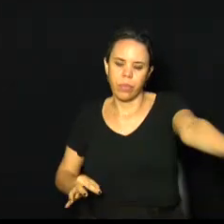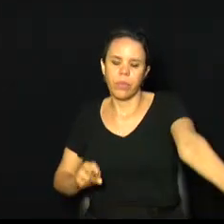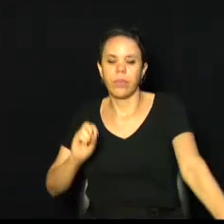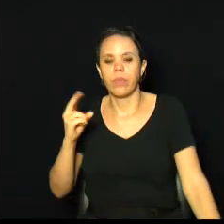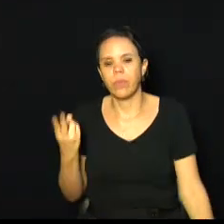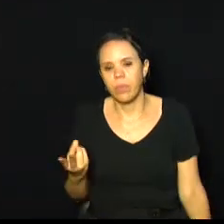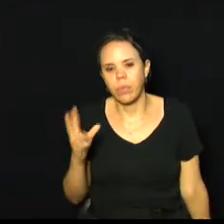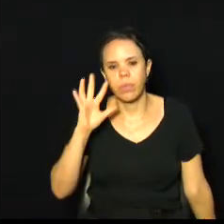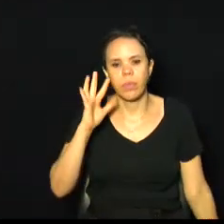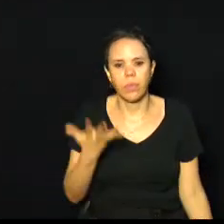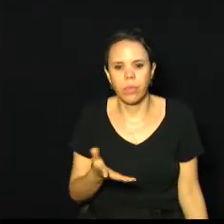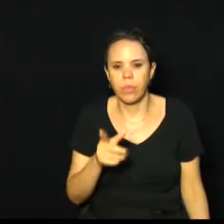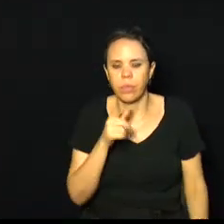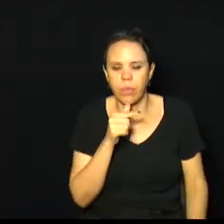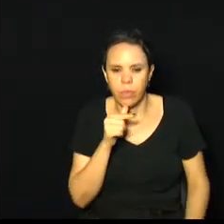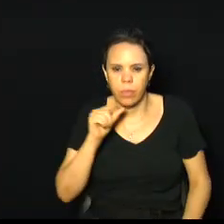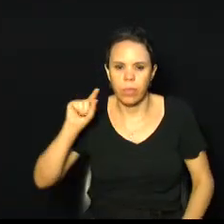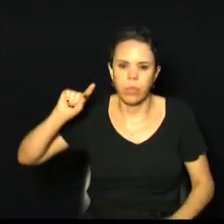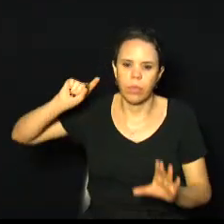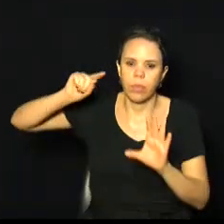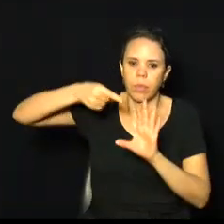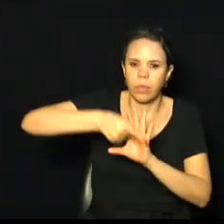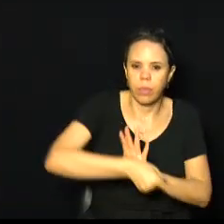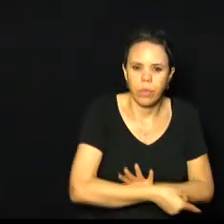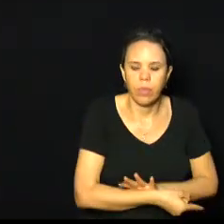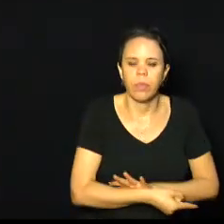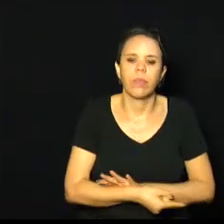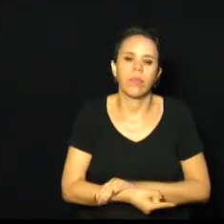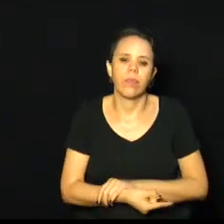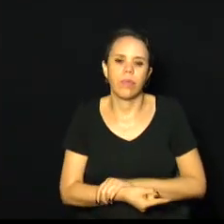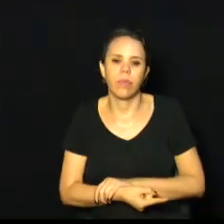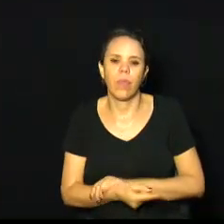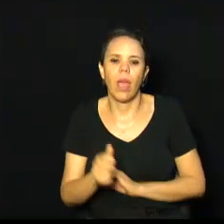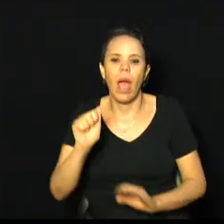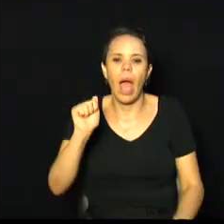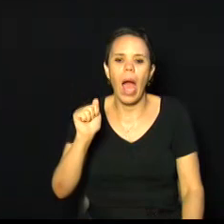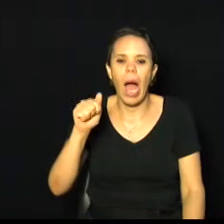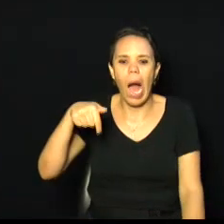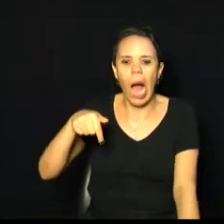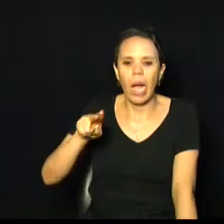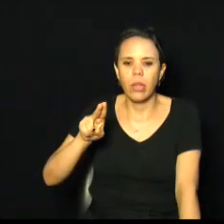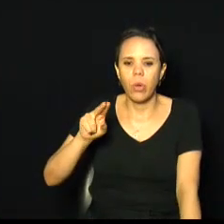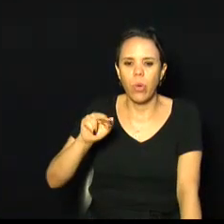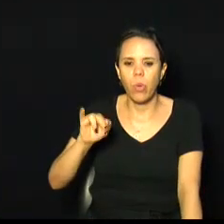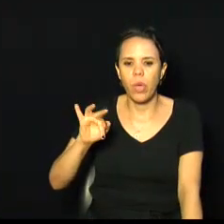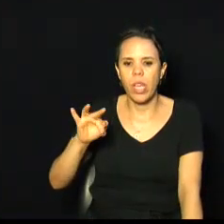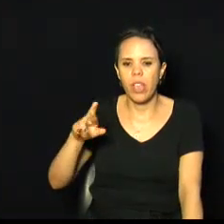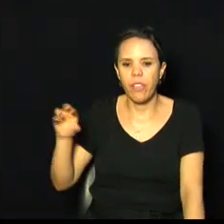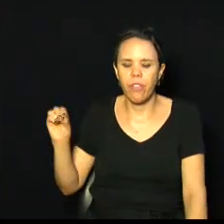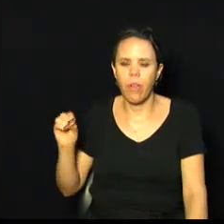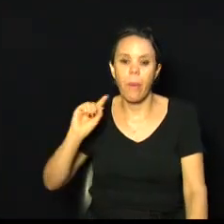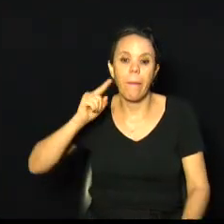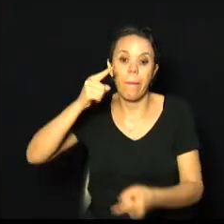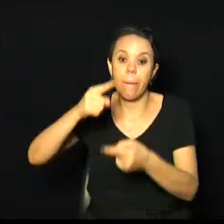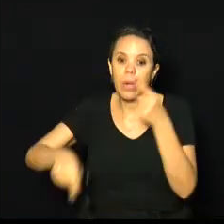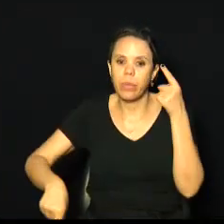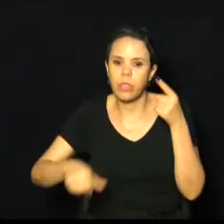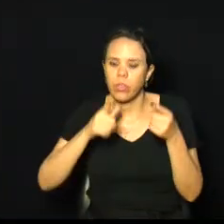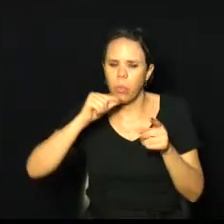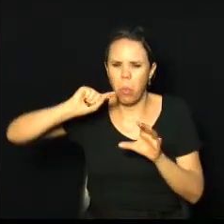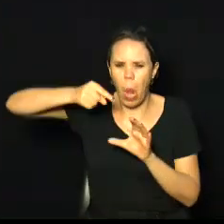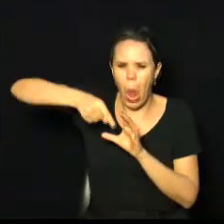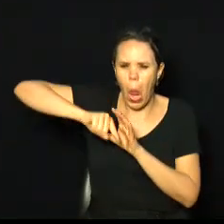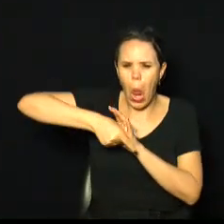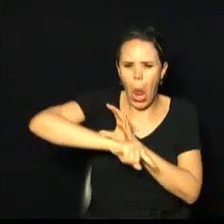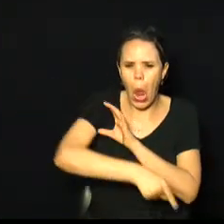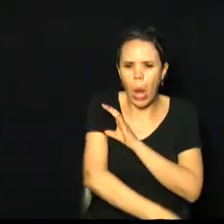a solução de águas profundas, que é o chamado aquífero Guarani, que é proibido tirar essa água, são águas muito